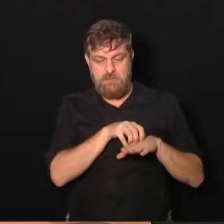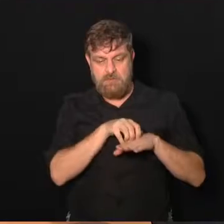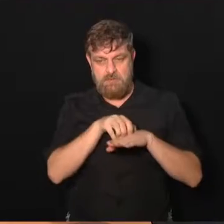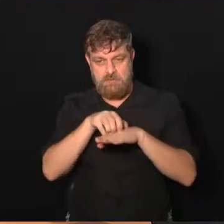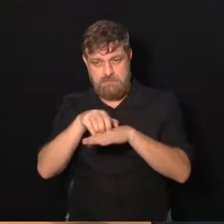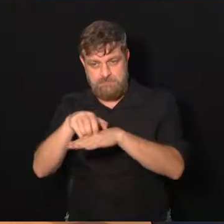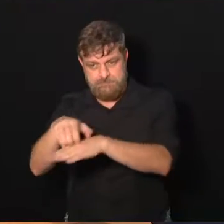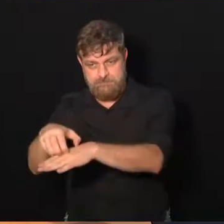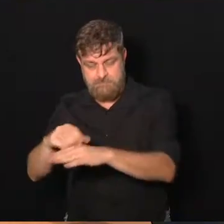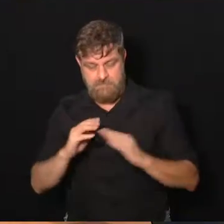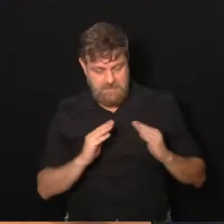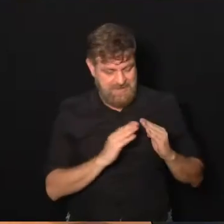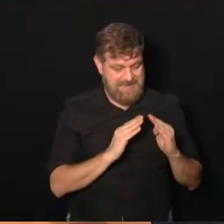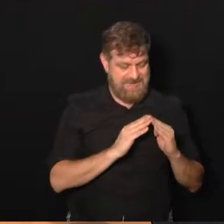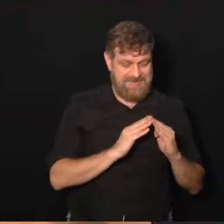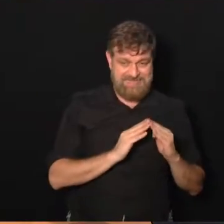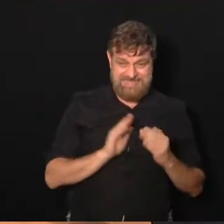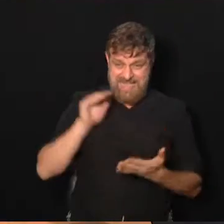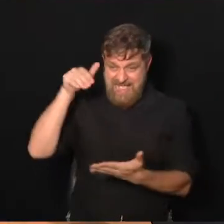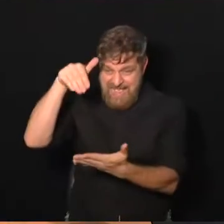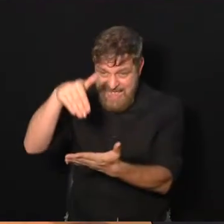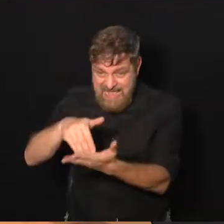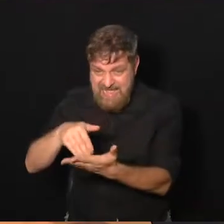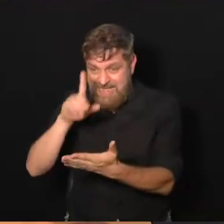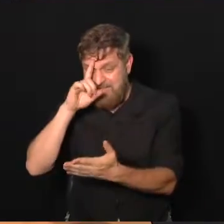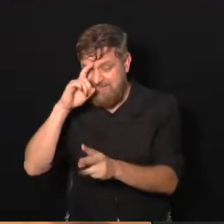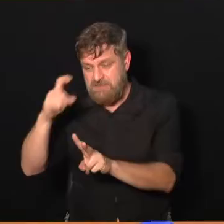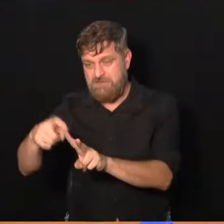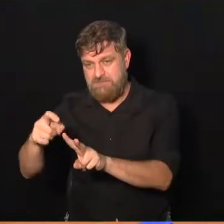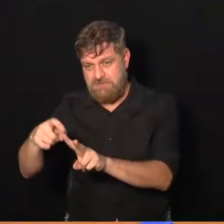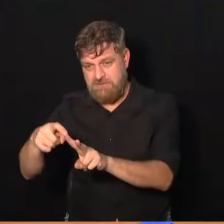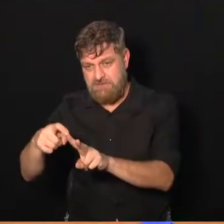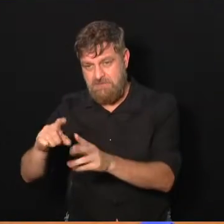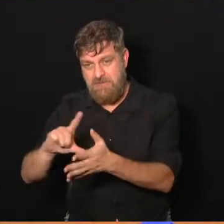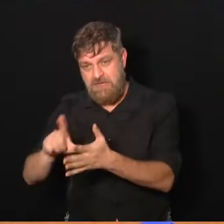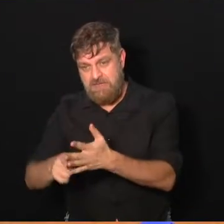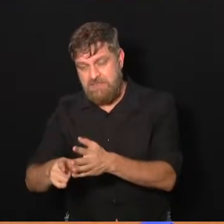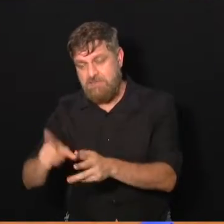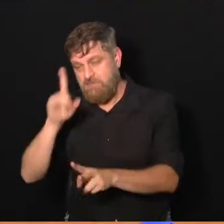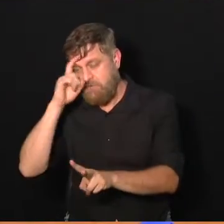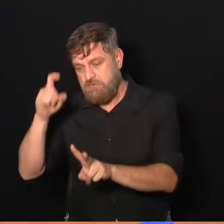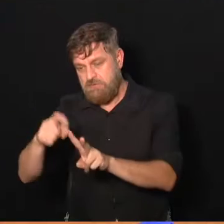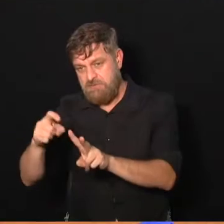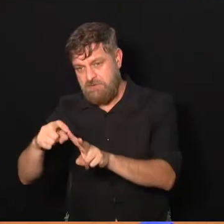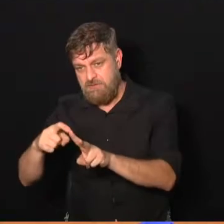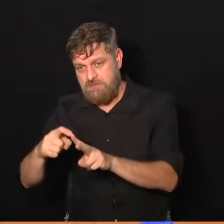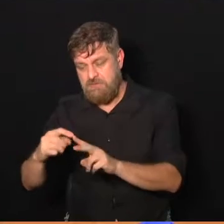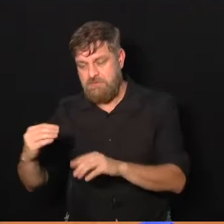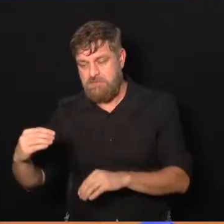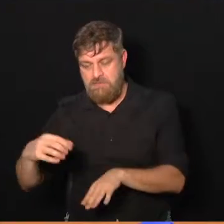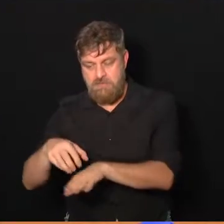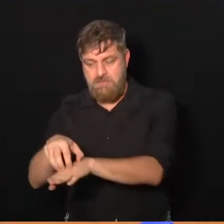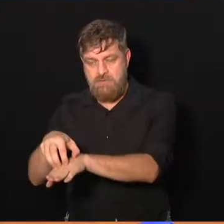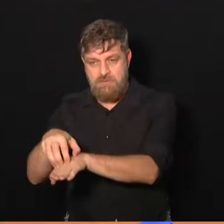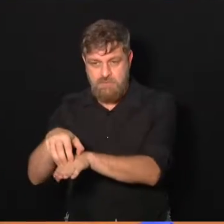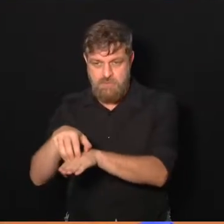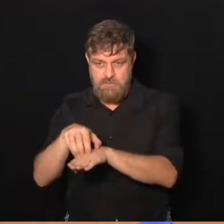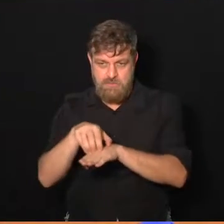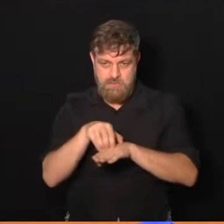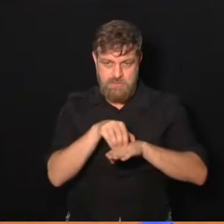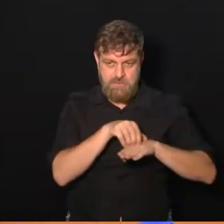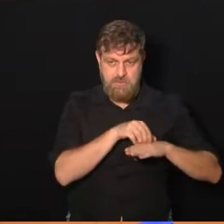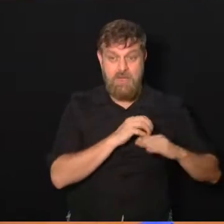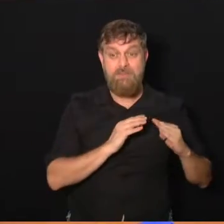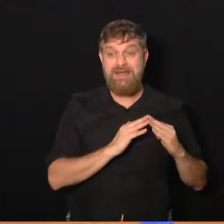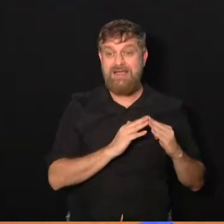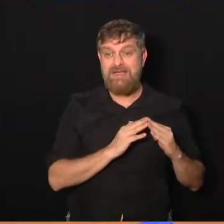da pessoa, então uma clínica, a clínica liberando dali para a casa da pessoa, e aí tem o lado jurídico, né, doutora Karina, como